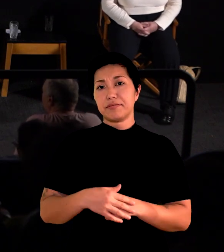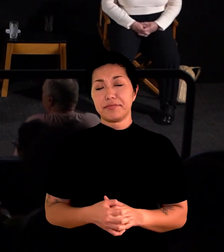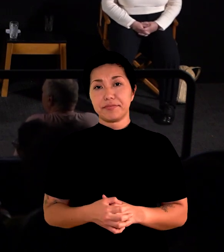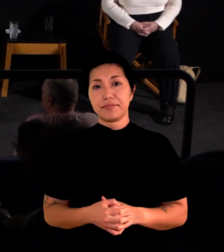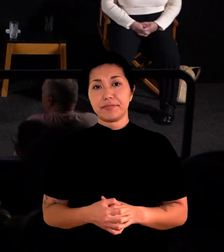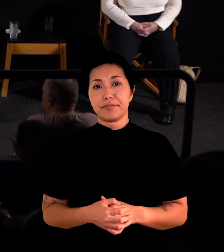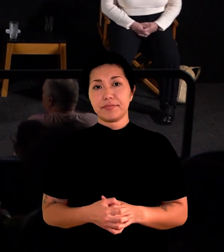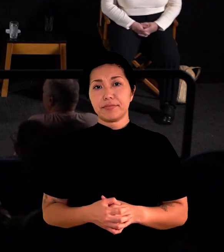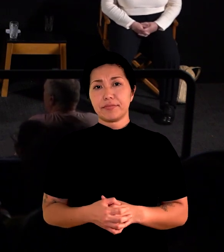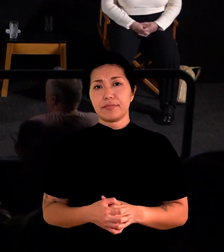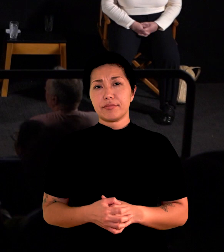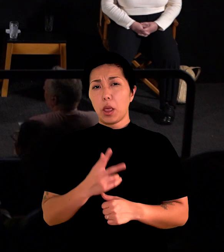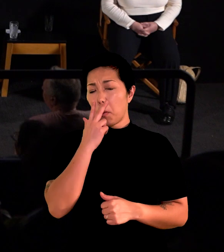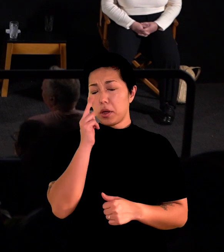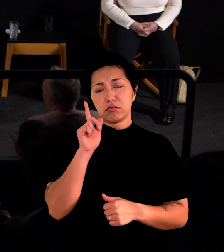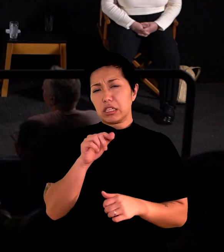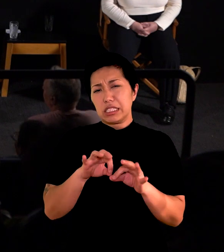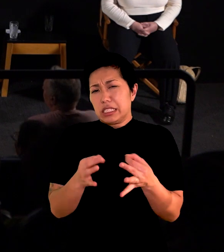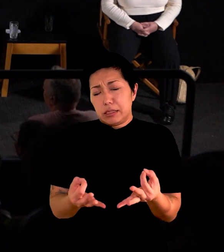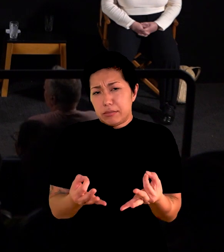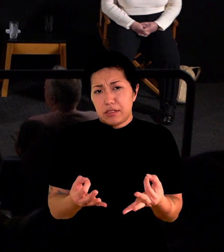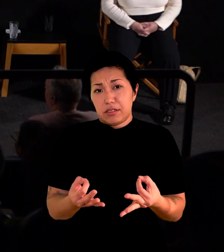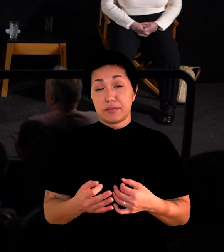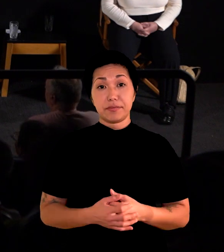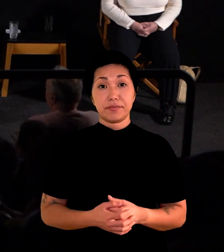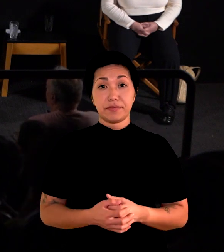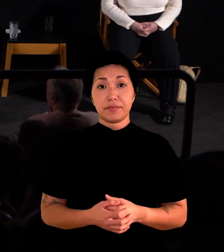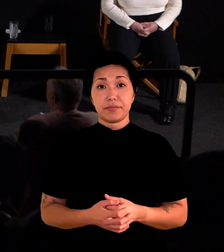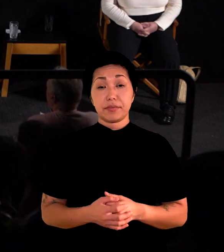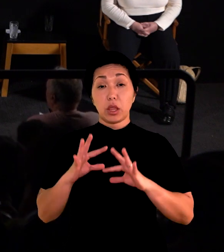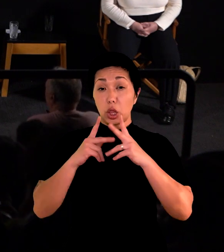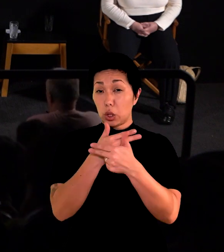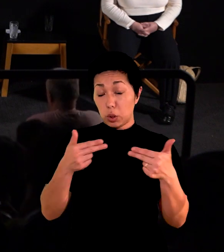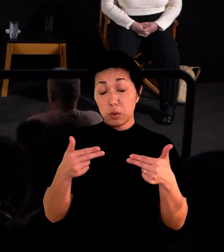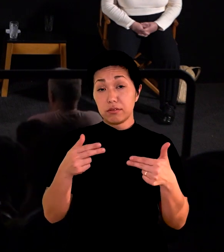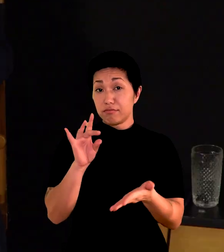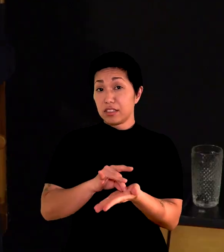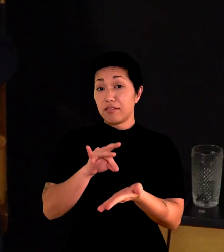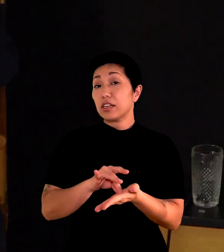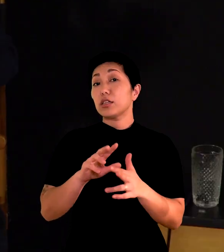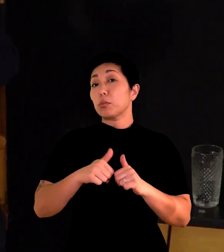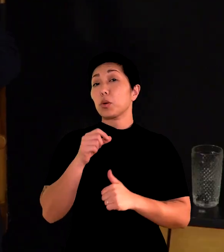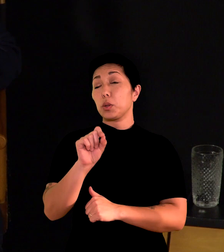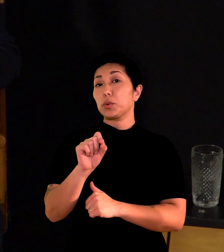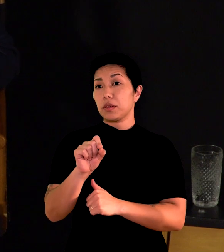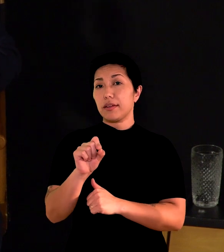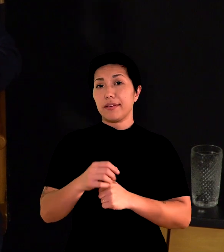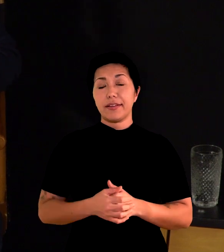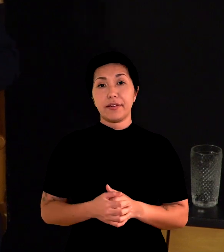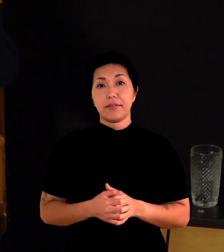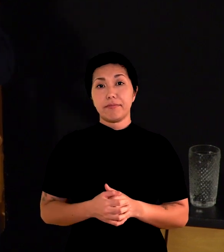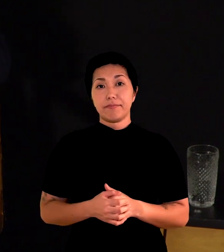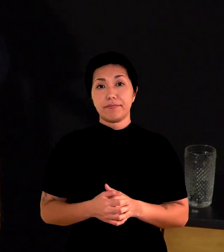A minha resposta acho que é bem provocativa, mas é simples. Tudo isso, na